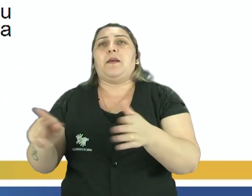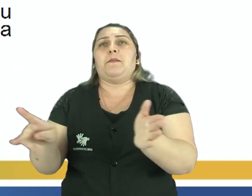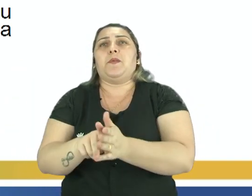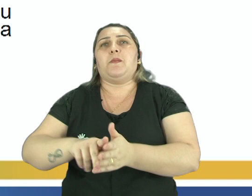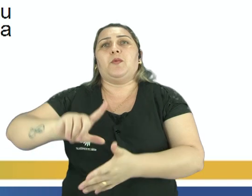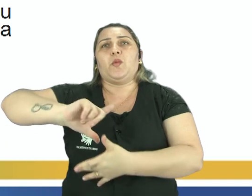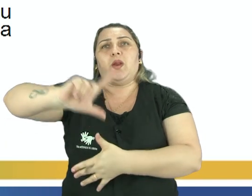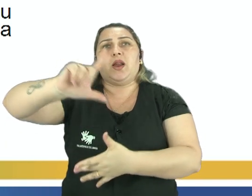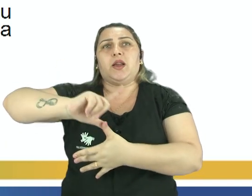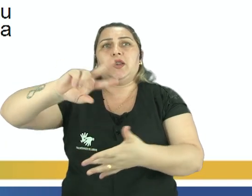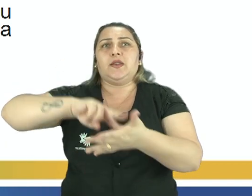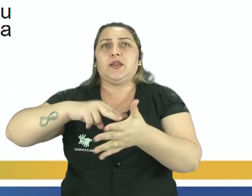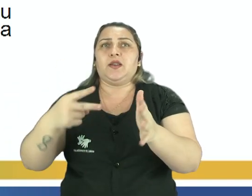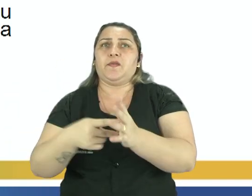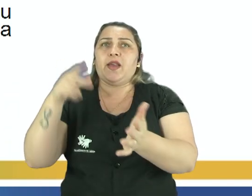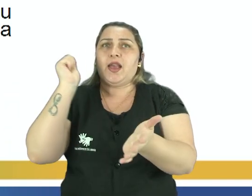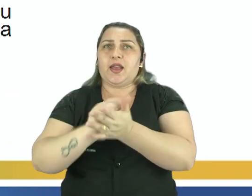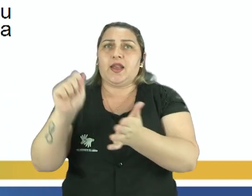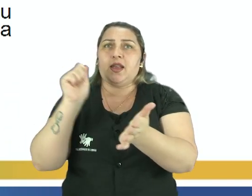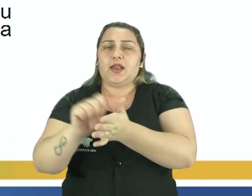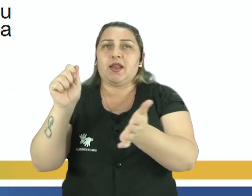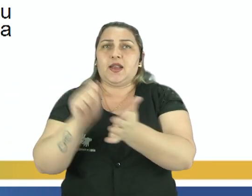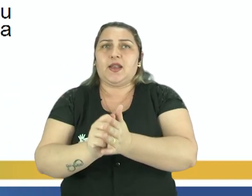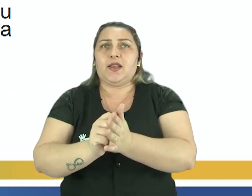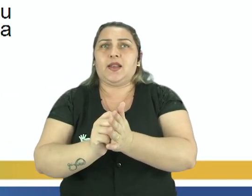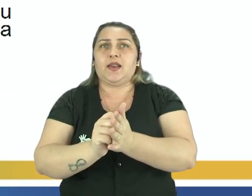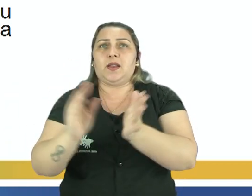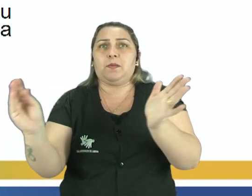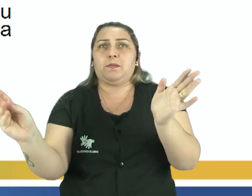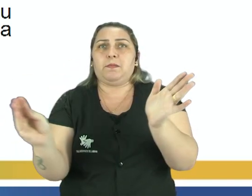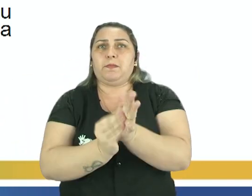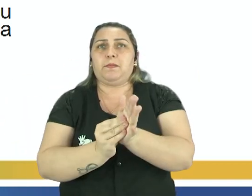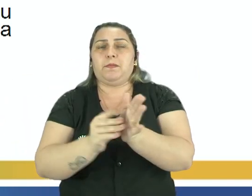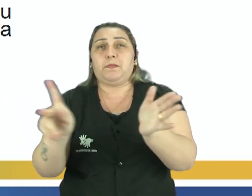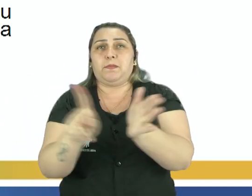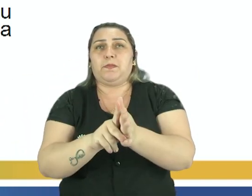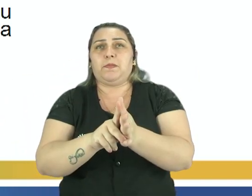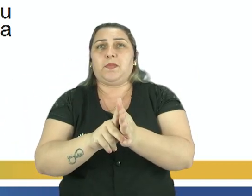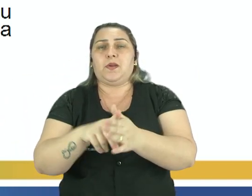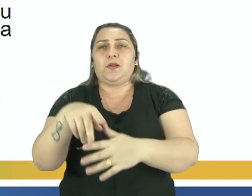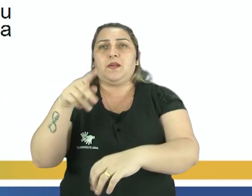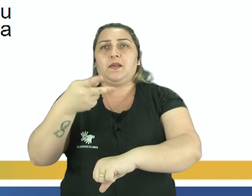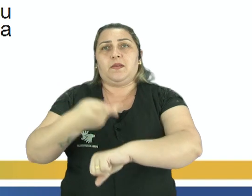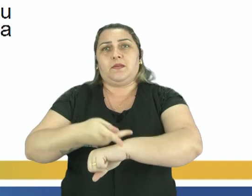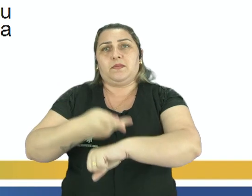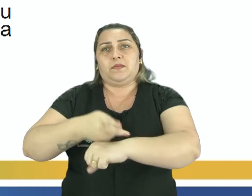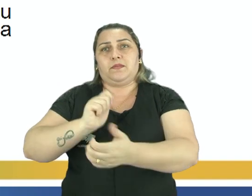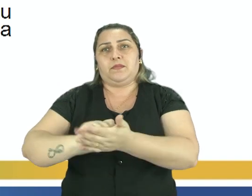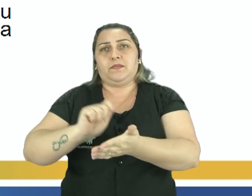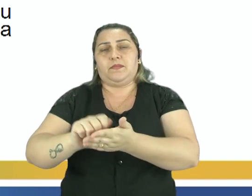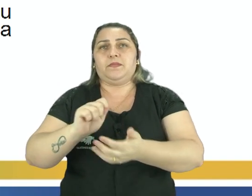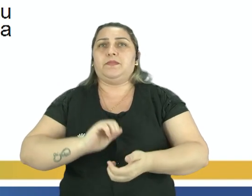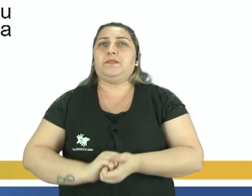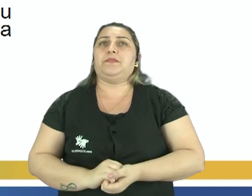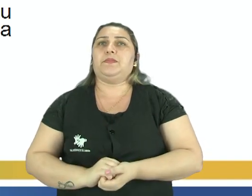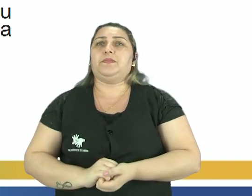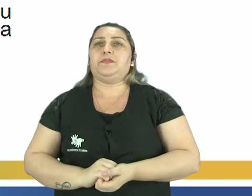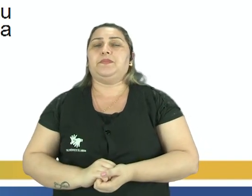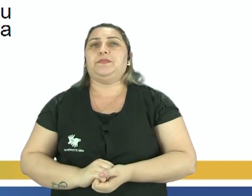livre. Tá? Vem do latim, a palavra rupestre, e significa inscrito ou gravado na pedra, ou